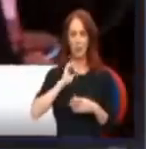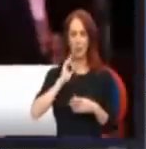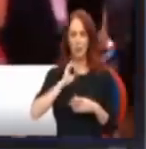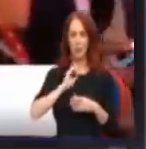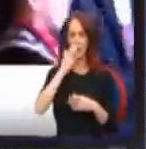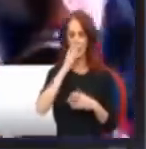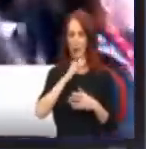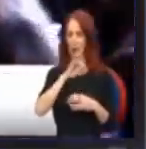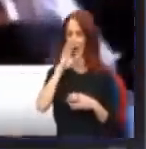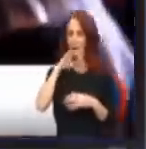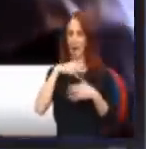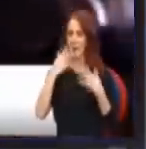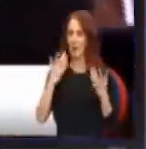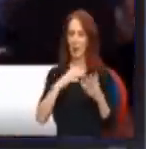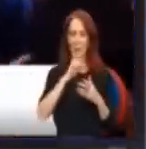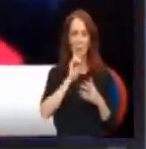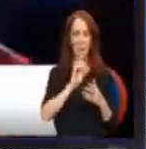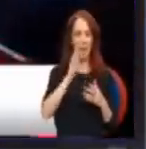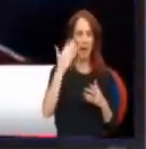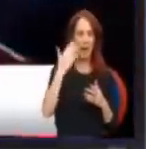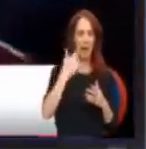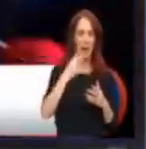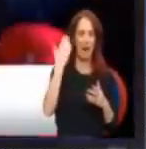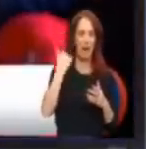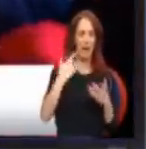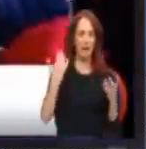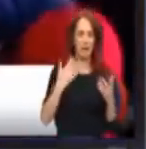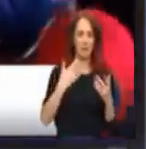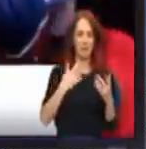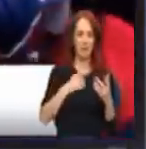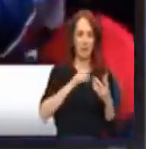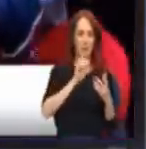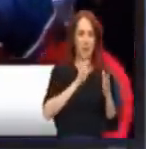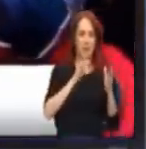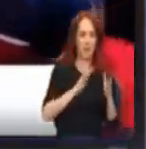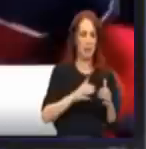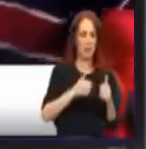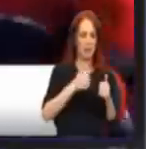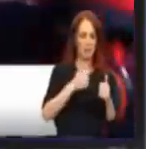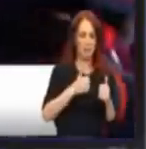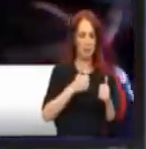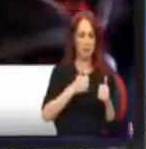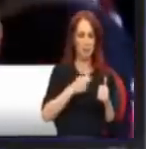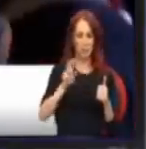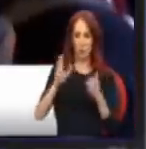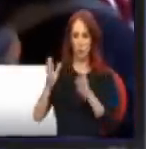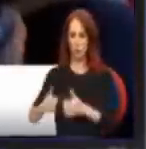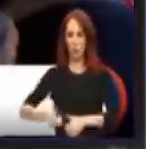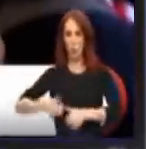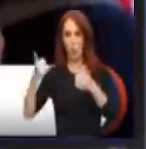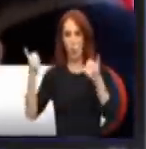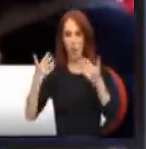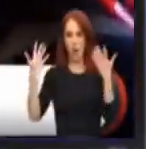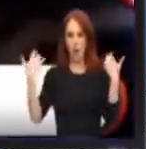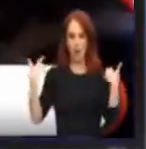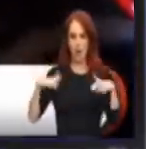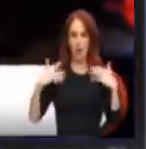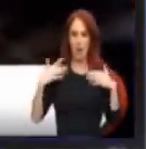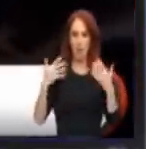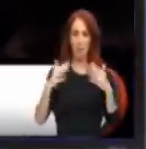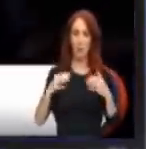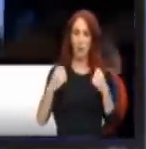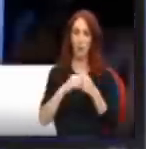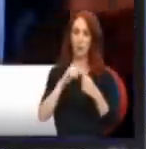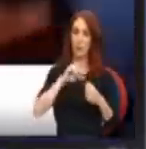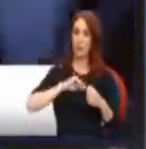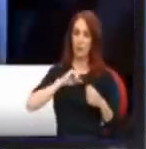tempo, porque no primeiro tempo é essa pane que deu, no segundo tempo o Flamengo se... Só que não dá para jogar desse jeito com o Liverpool no primeiro tempo, porque vai